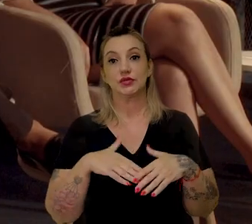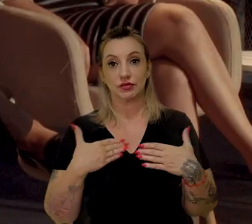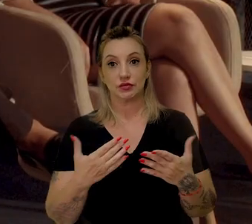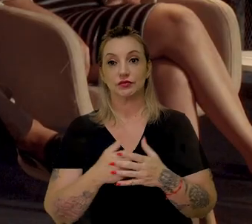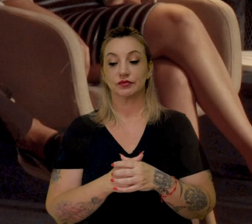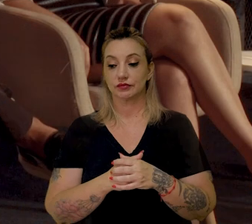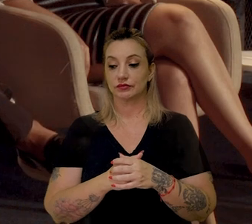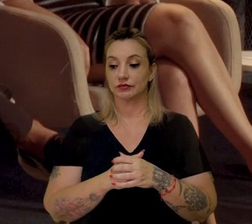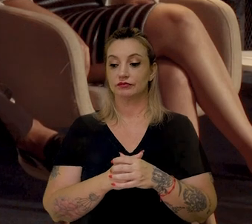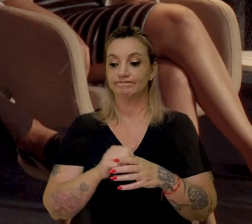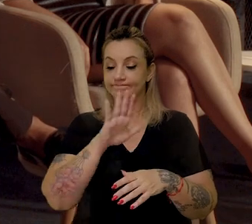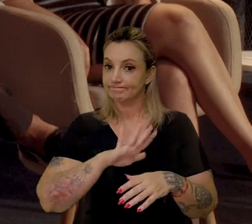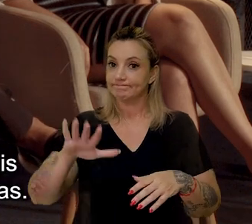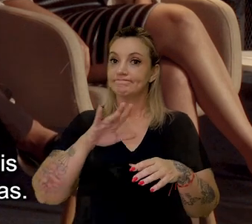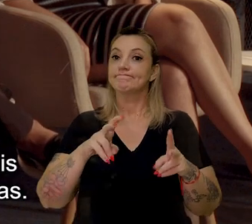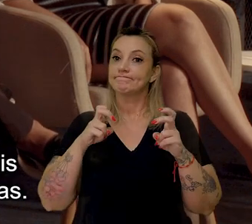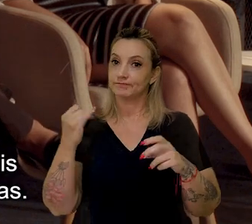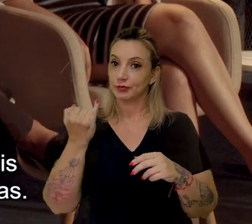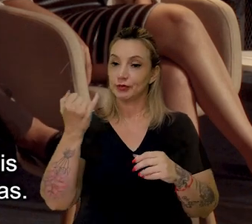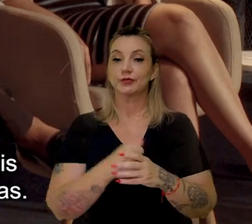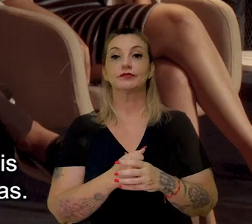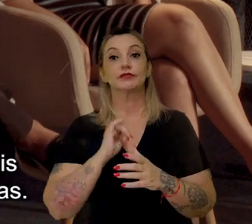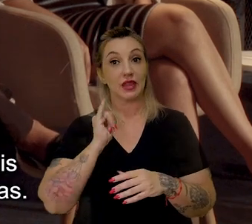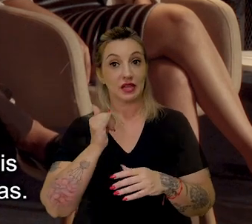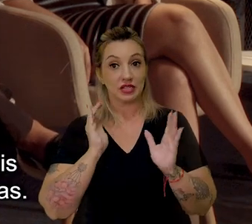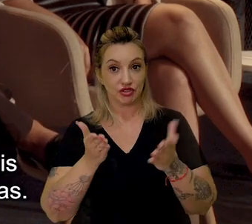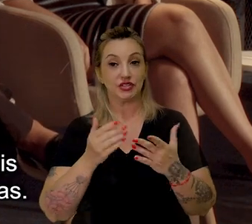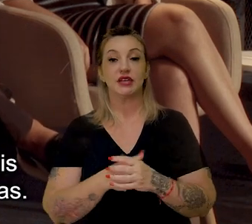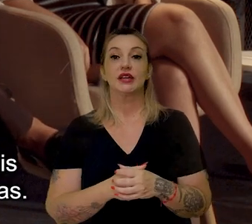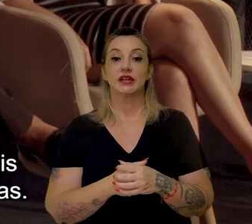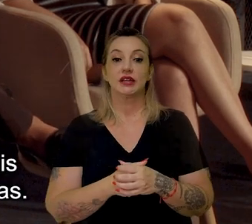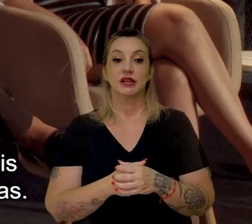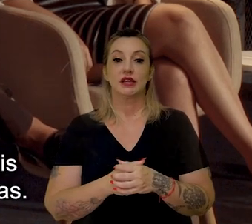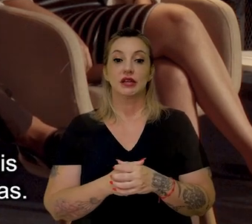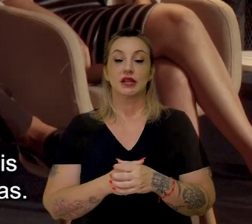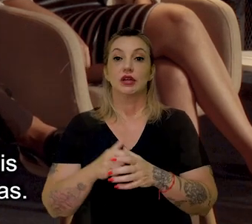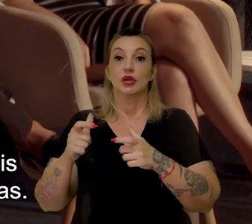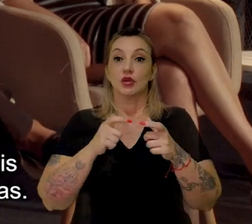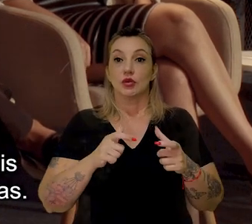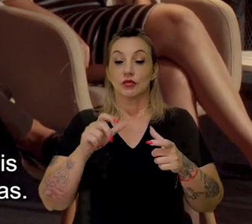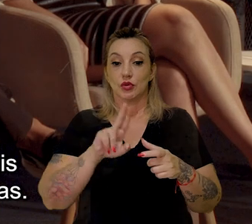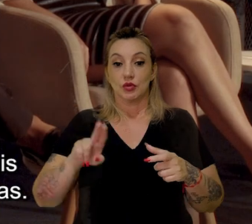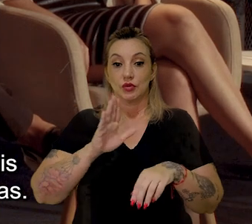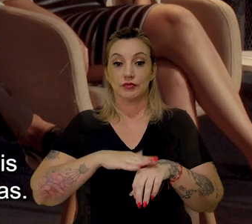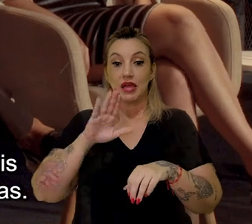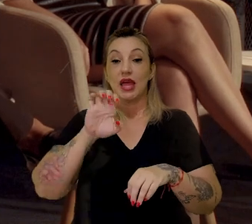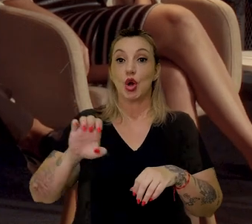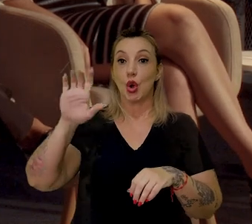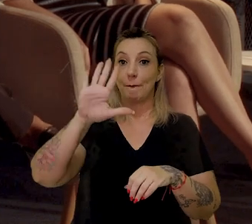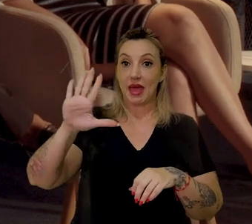um um Panorama muito rico e como eu falei a a as jurisdições que mais T adotado são as jurisdições